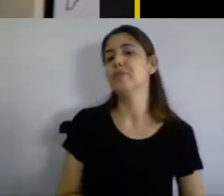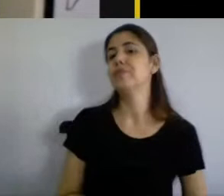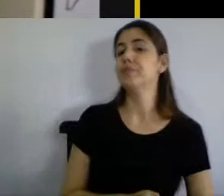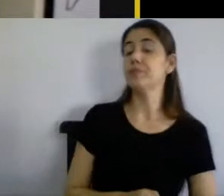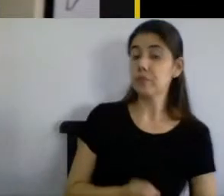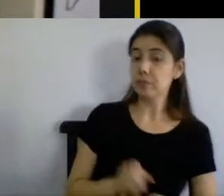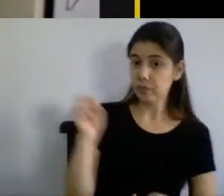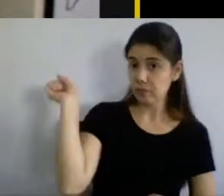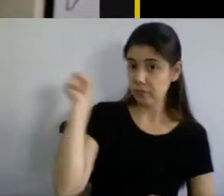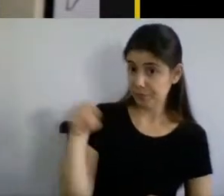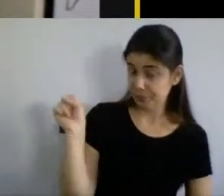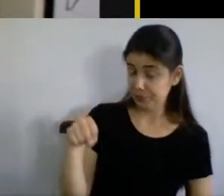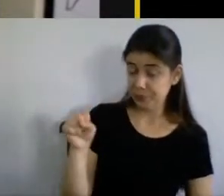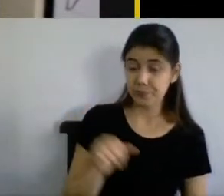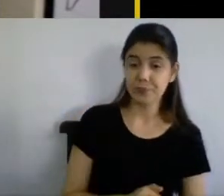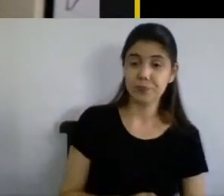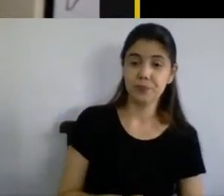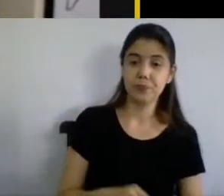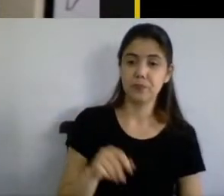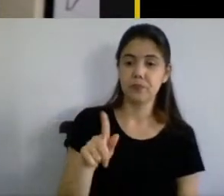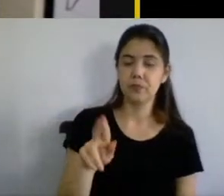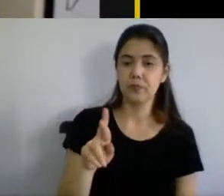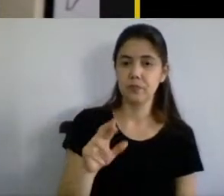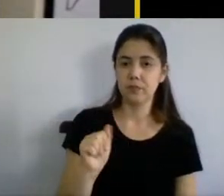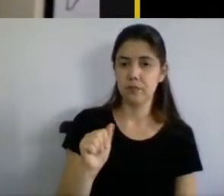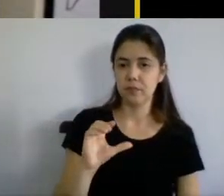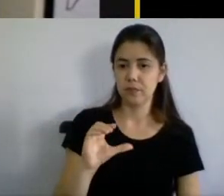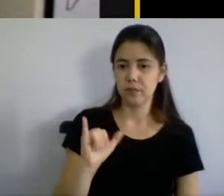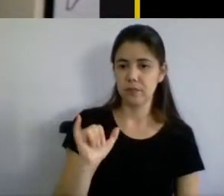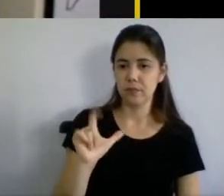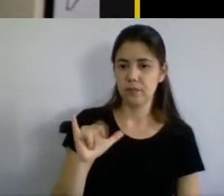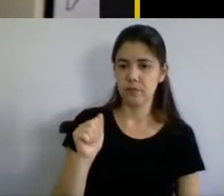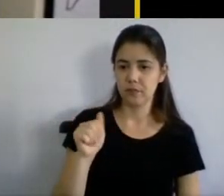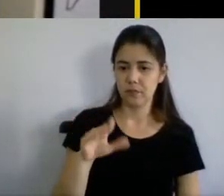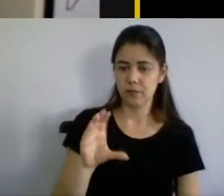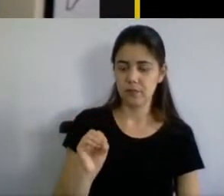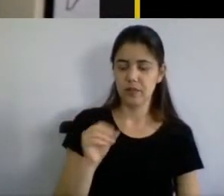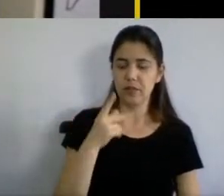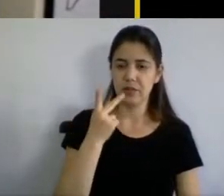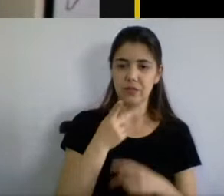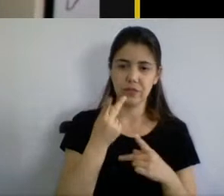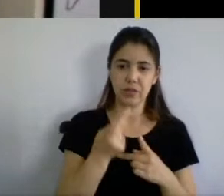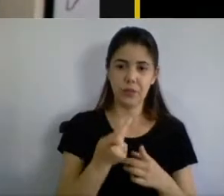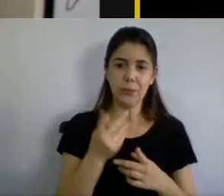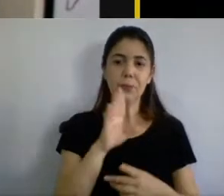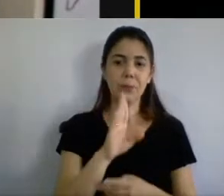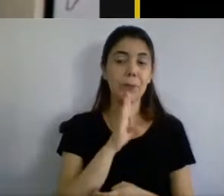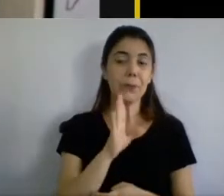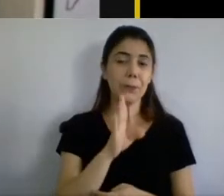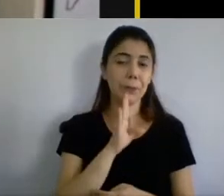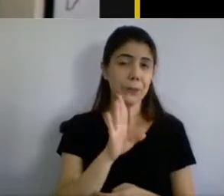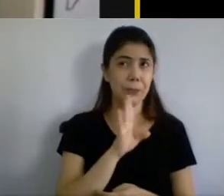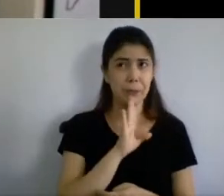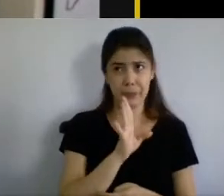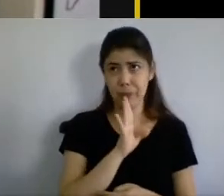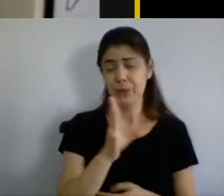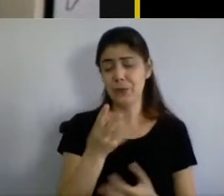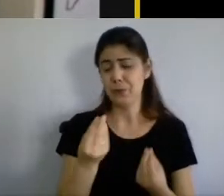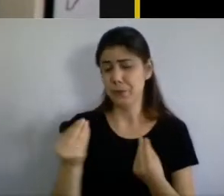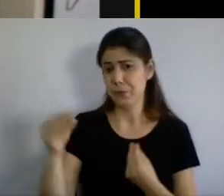que ele conheceu um bando de coronéis assassinos no